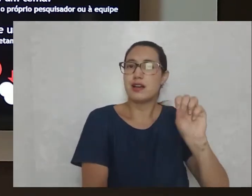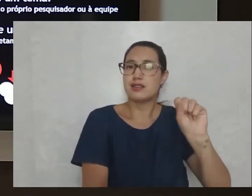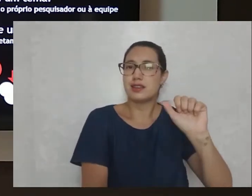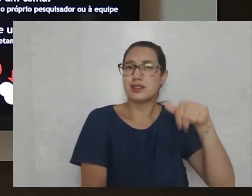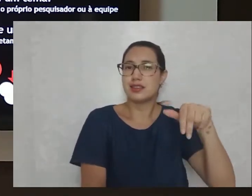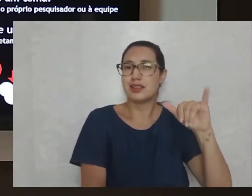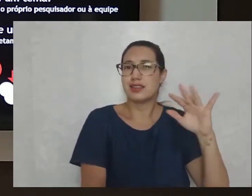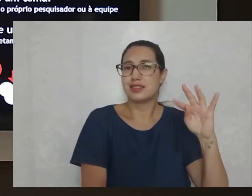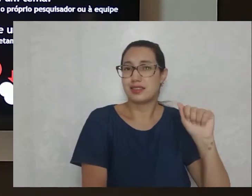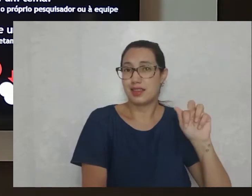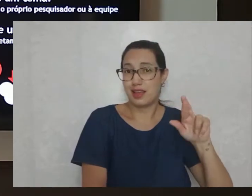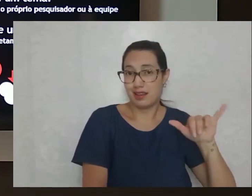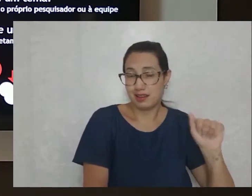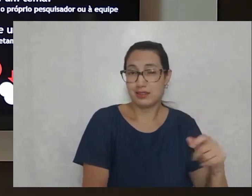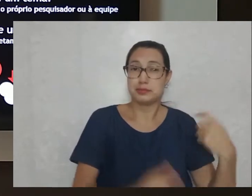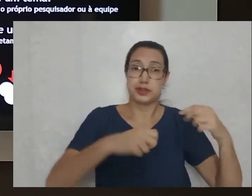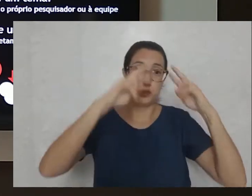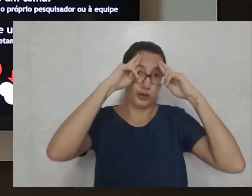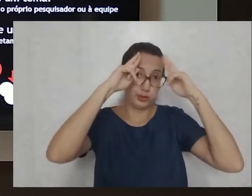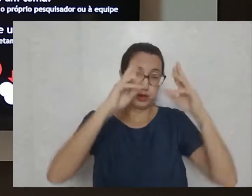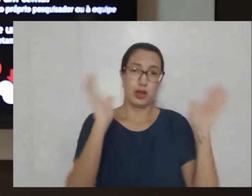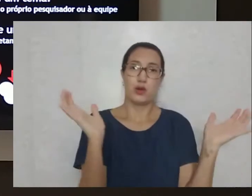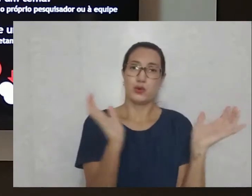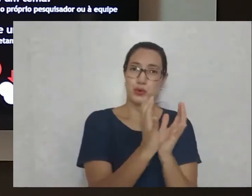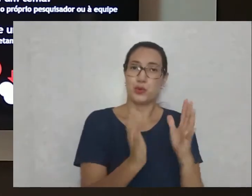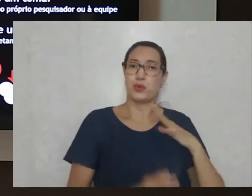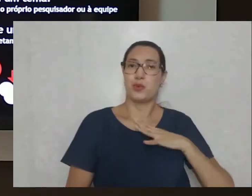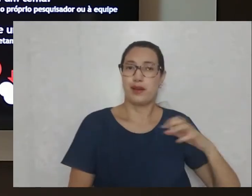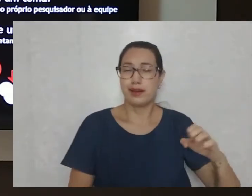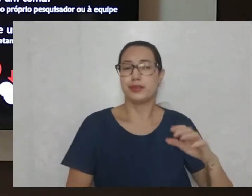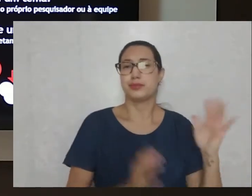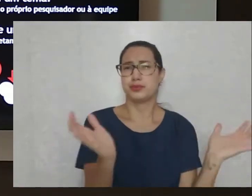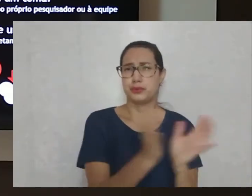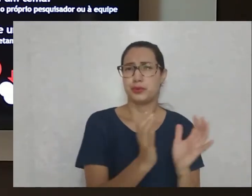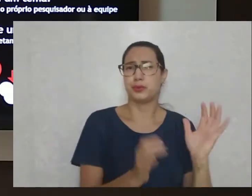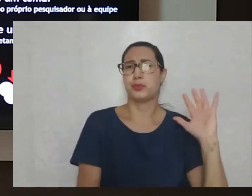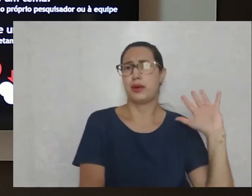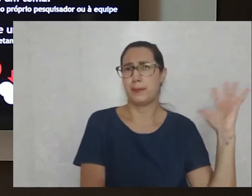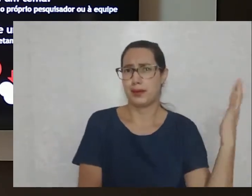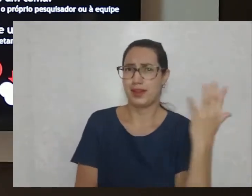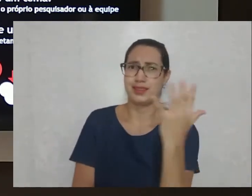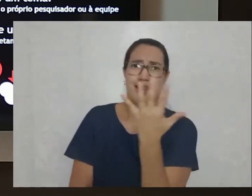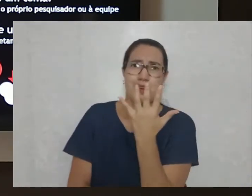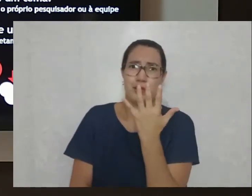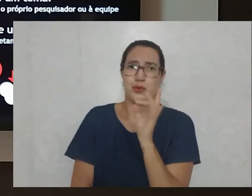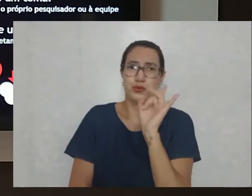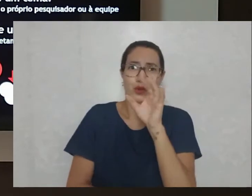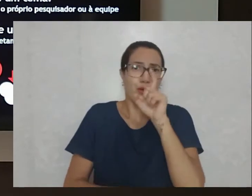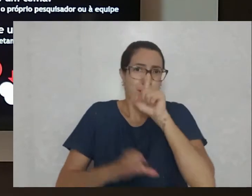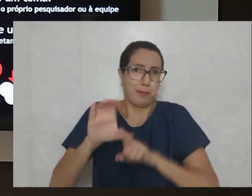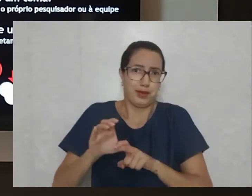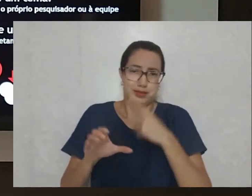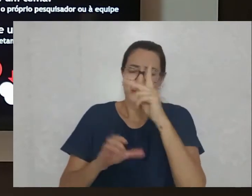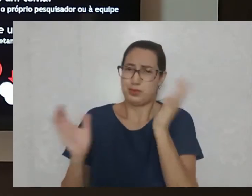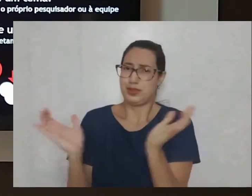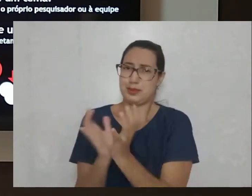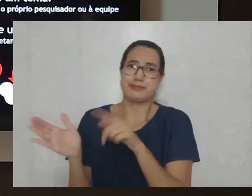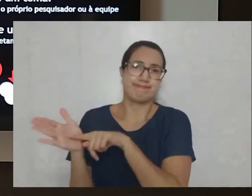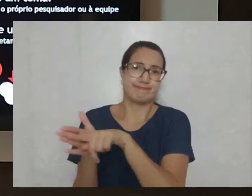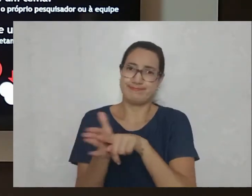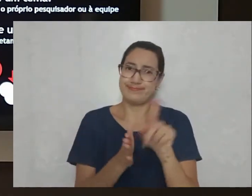licenças éticas. Então, assim, a questão de fatores externos é justamente esse conjunto de tudo que não depende apenas da equipe de pesquisa, né?